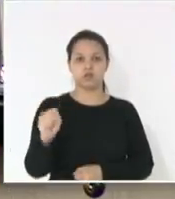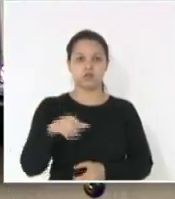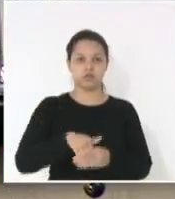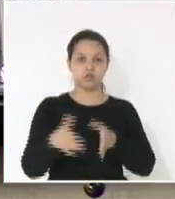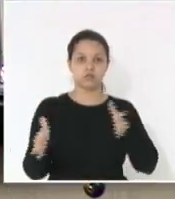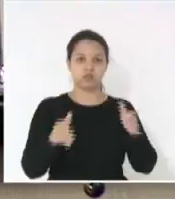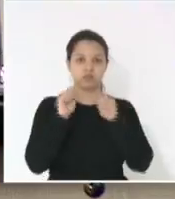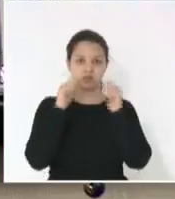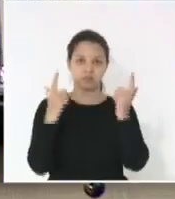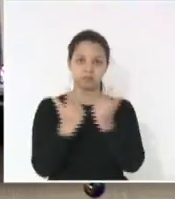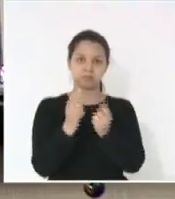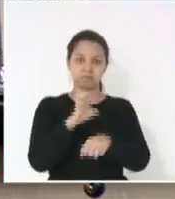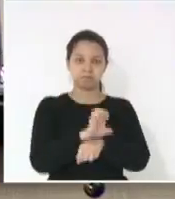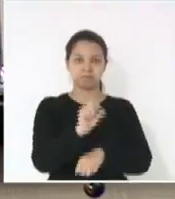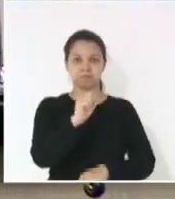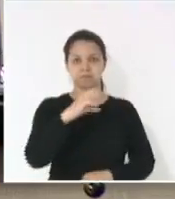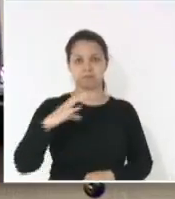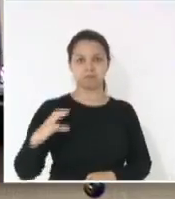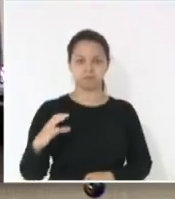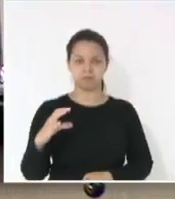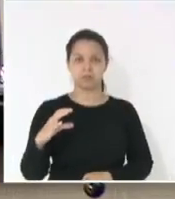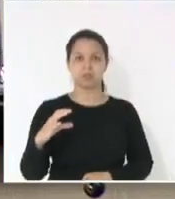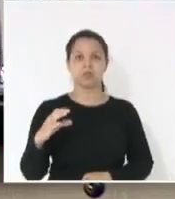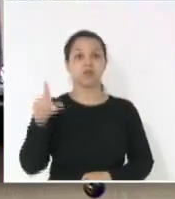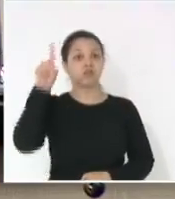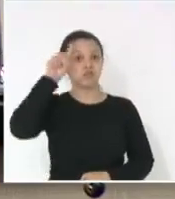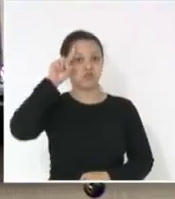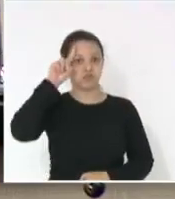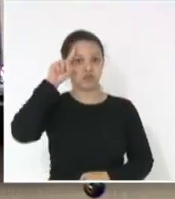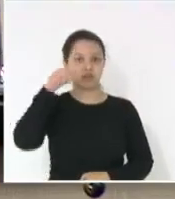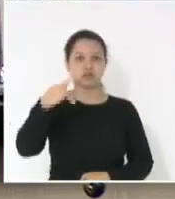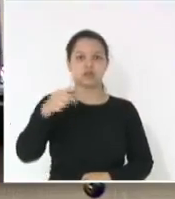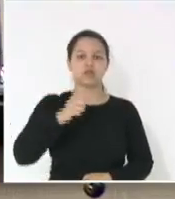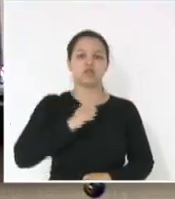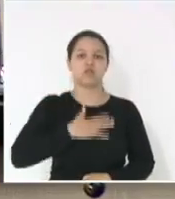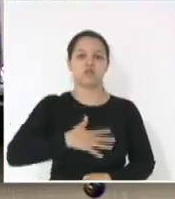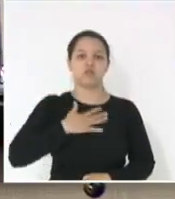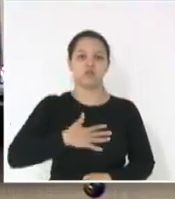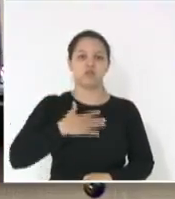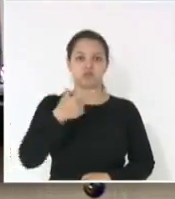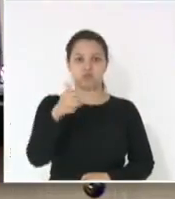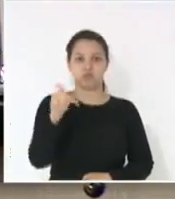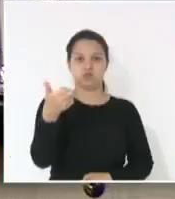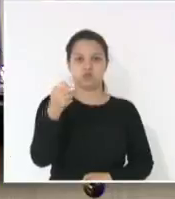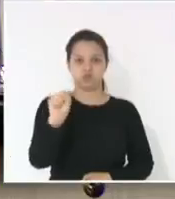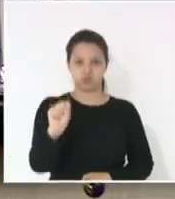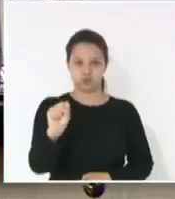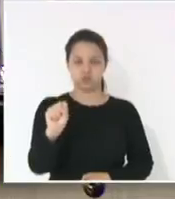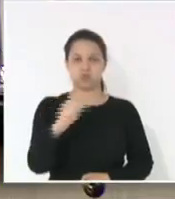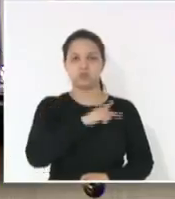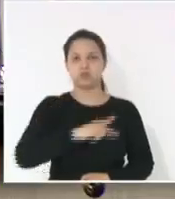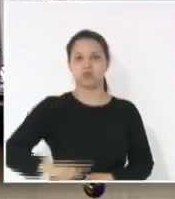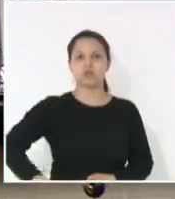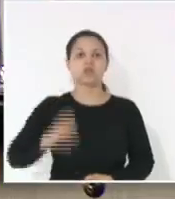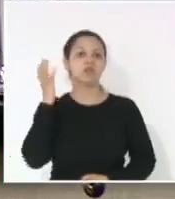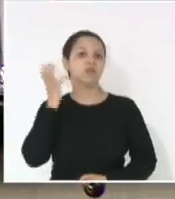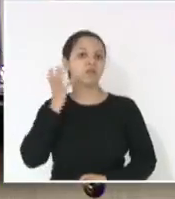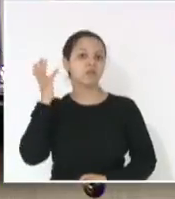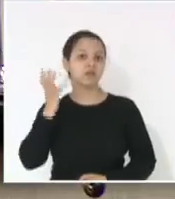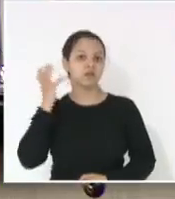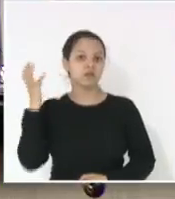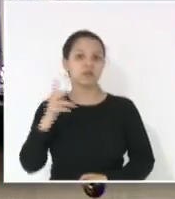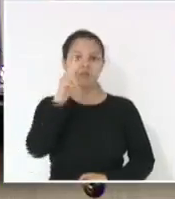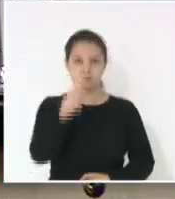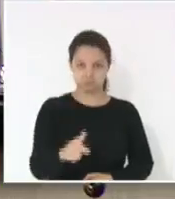da Assembleia Legislativa do Estado de Santa Catarina, que foi realizado no dia 7 de agosto de 2018, com a presidência da deputada Ana Paula Lima e